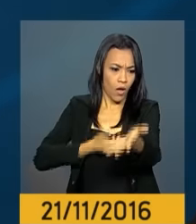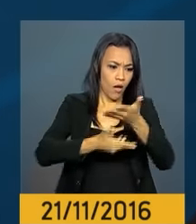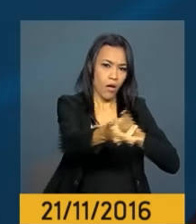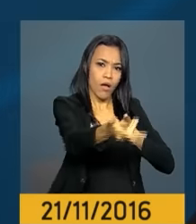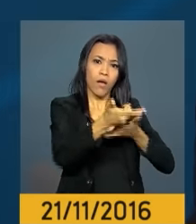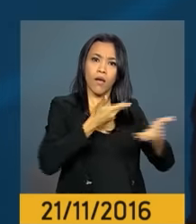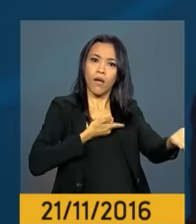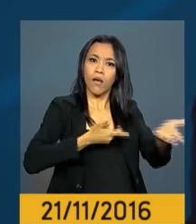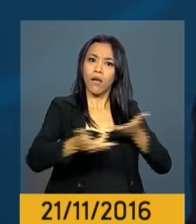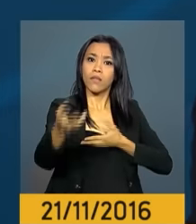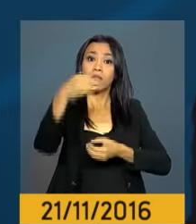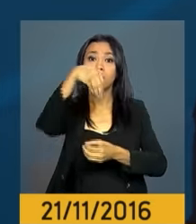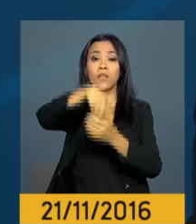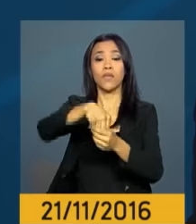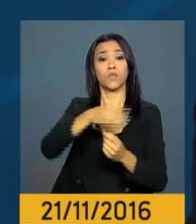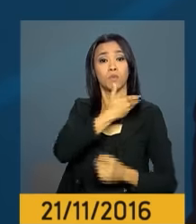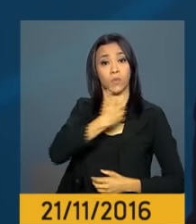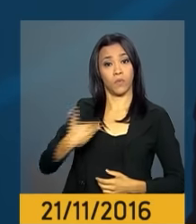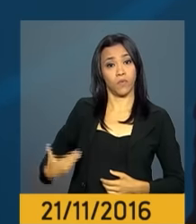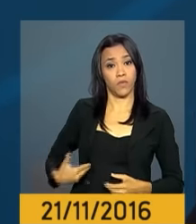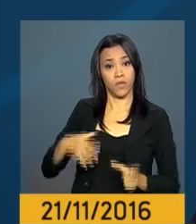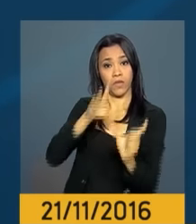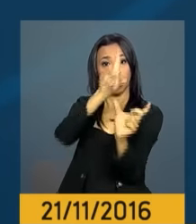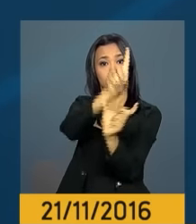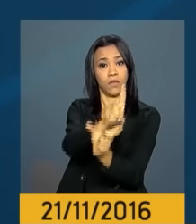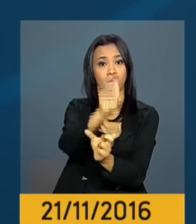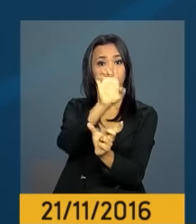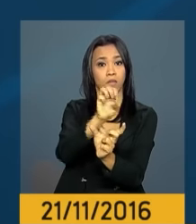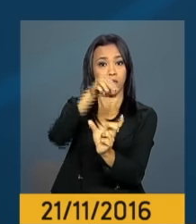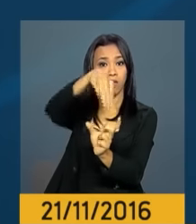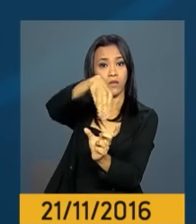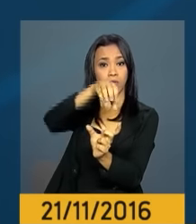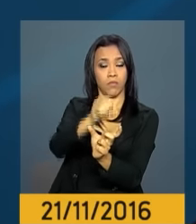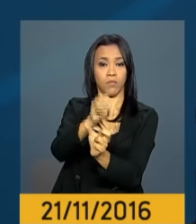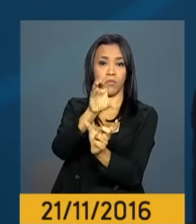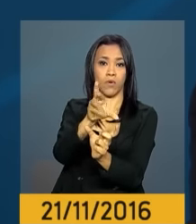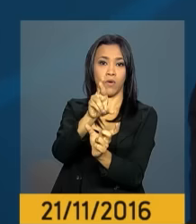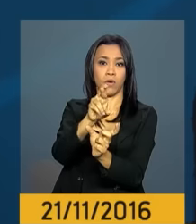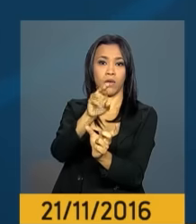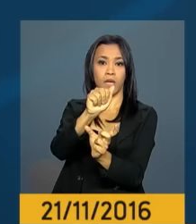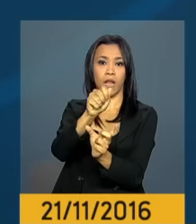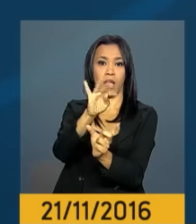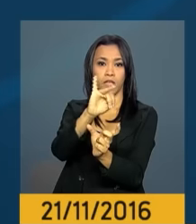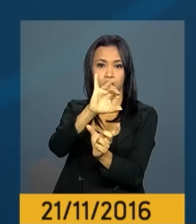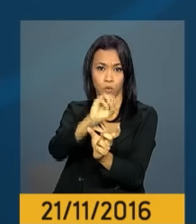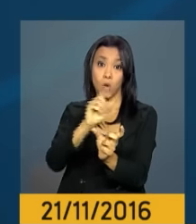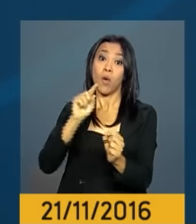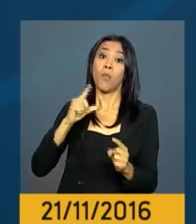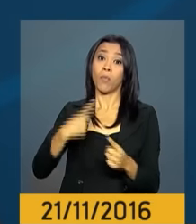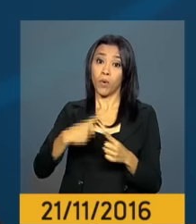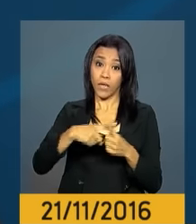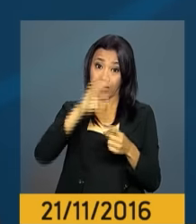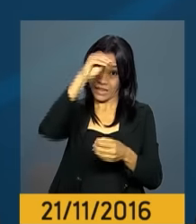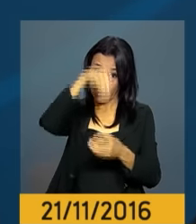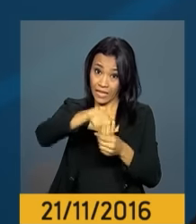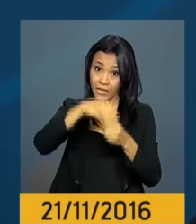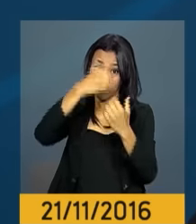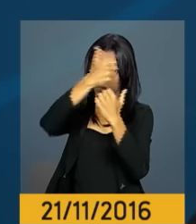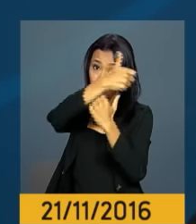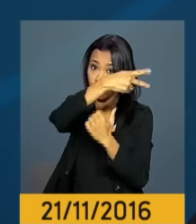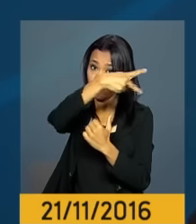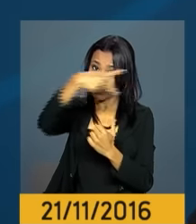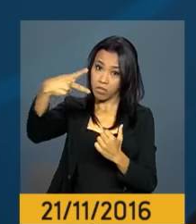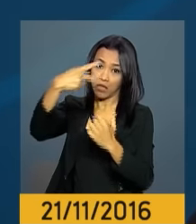inafastável na democracia. Na democracia você tem órgãos do poder com quem você tem que